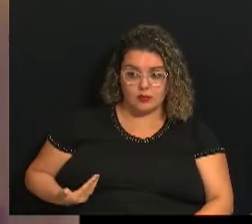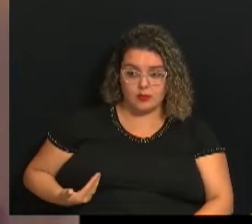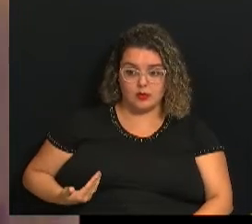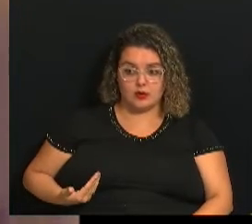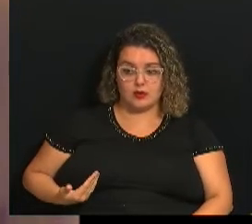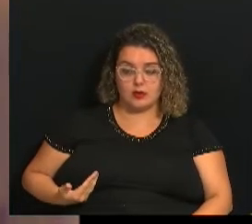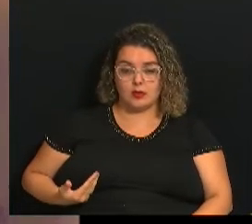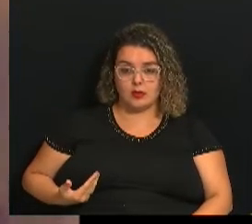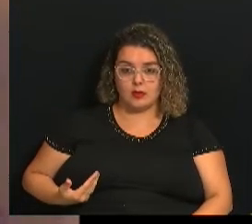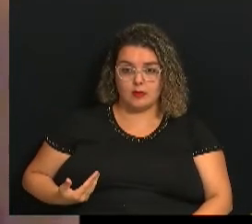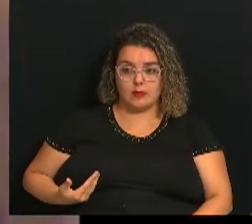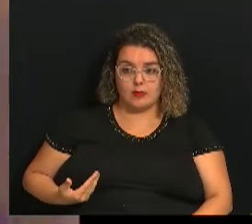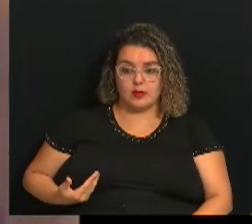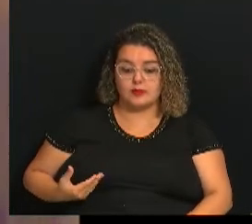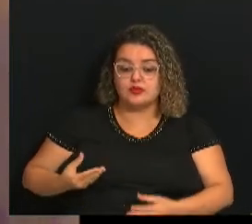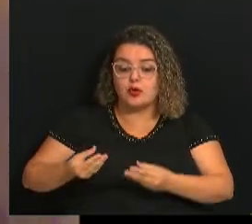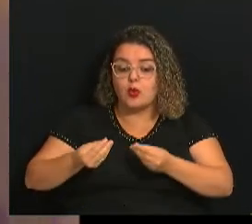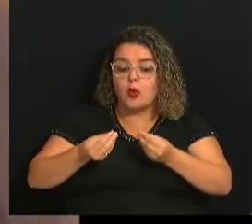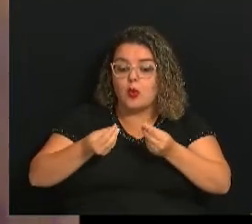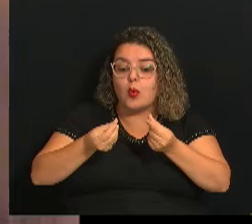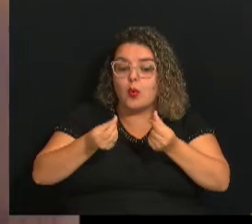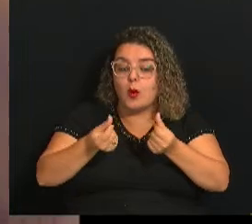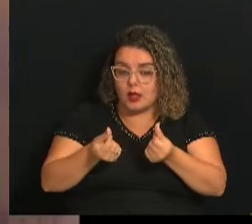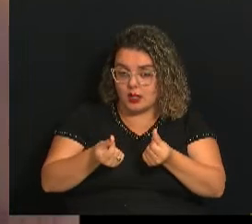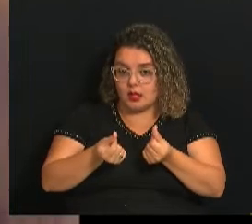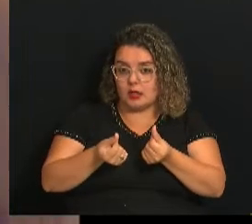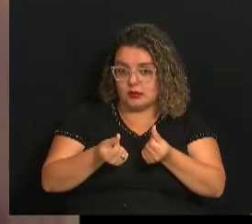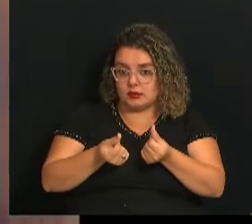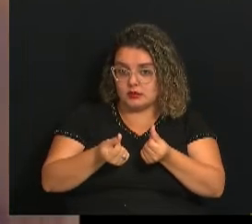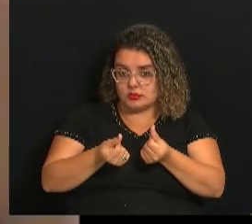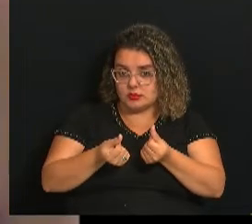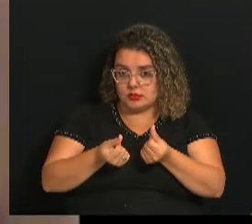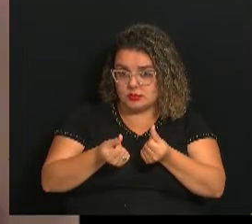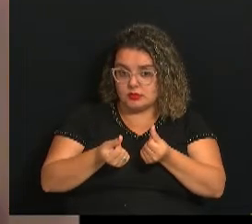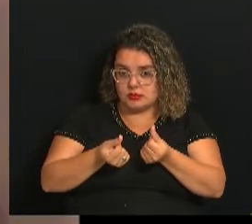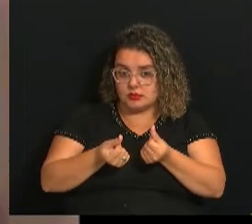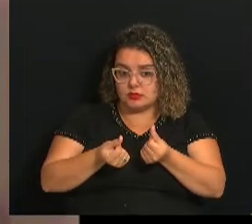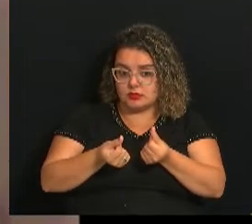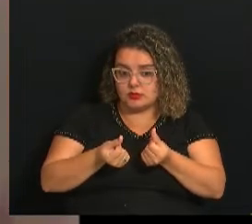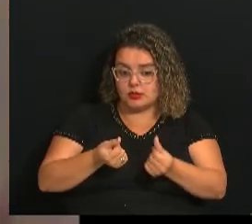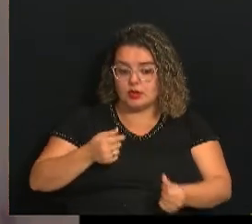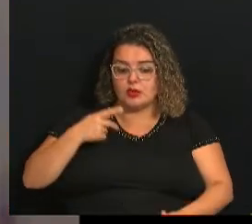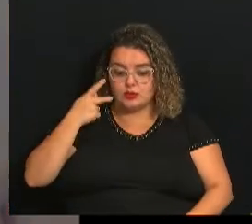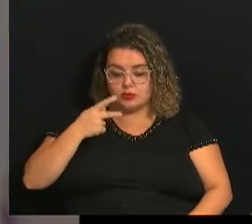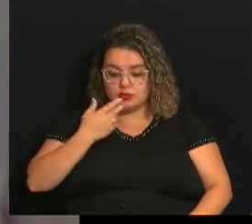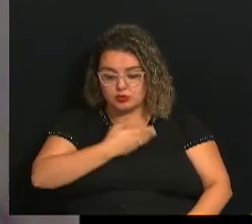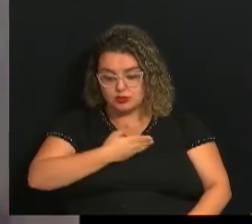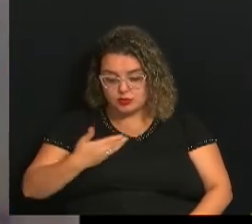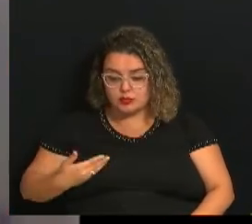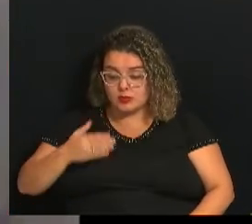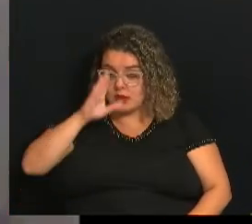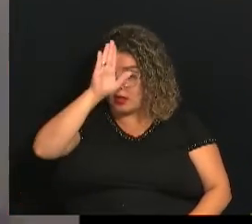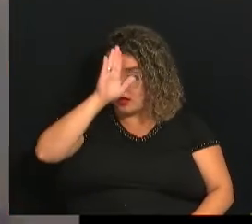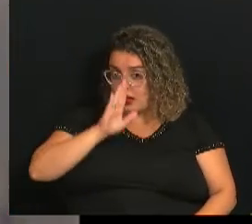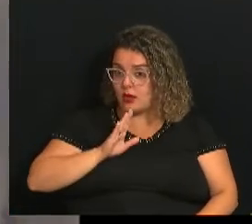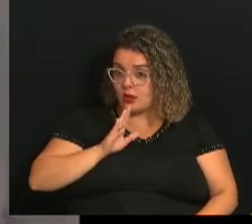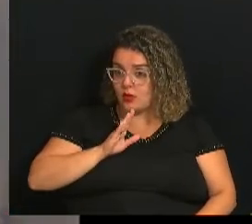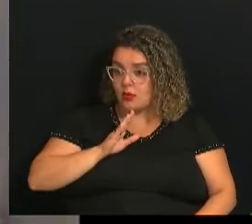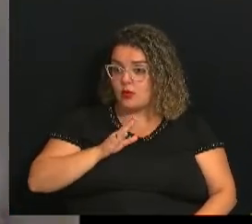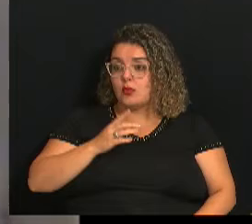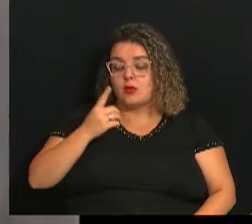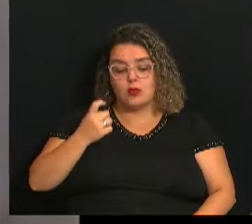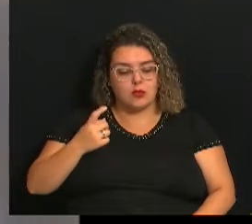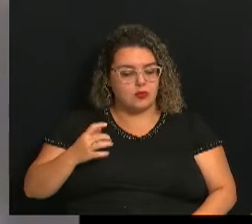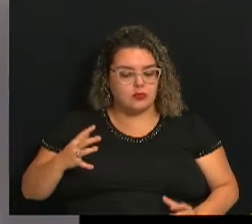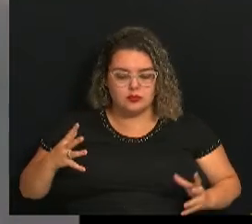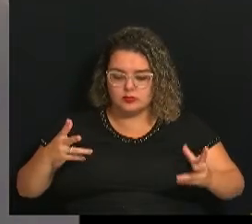pública de qualidade, né? Porque ela deve ser uma política pública gratuita, com acesso universal, amplo